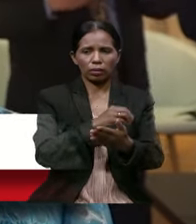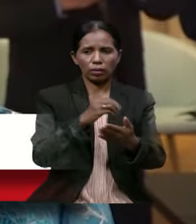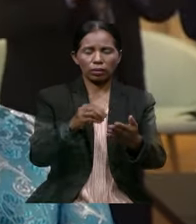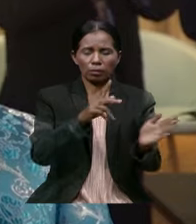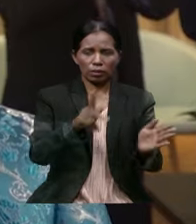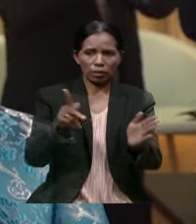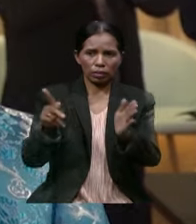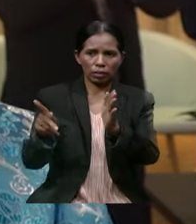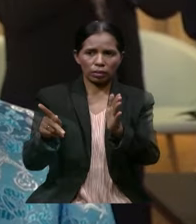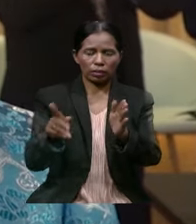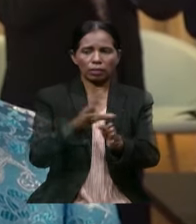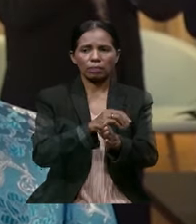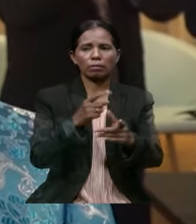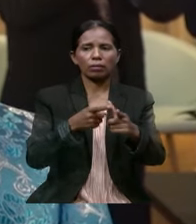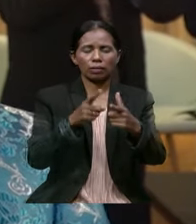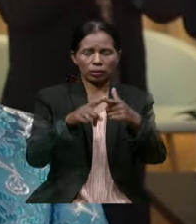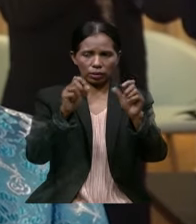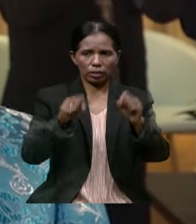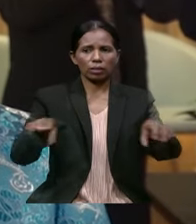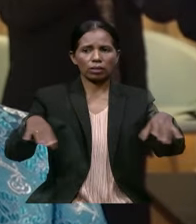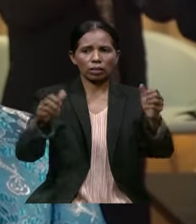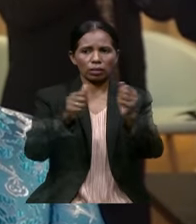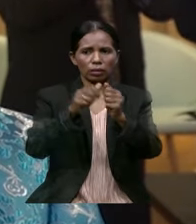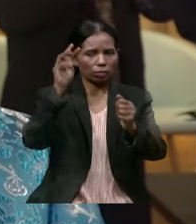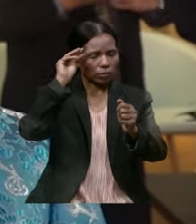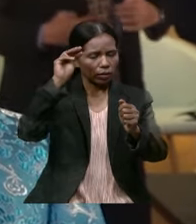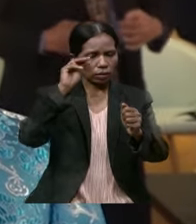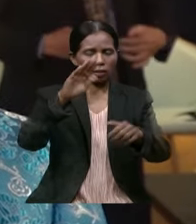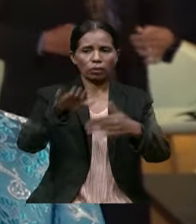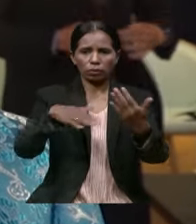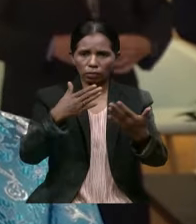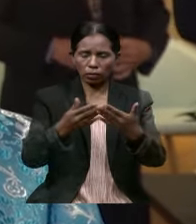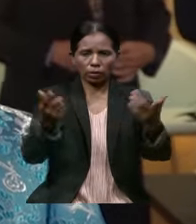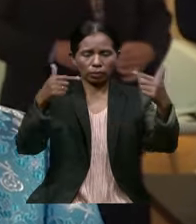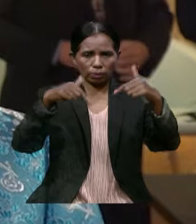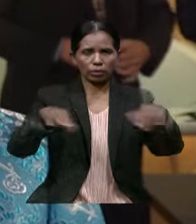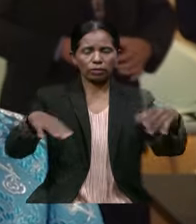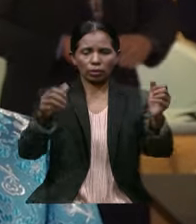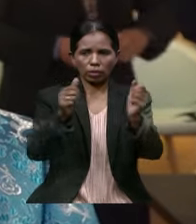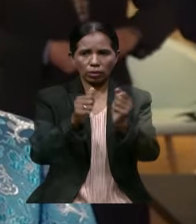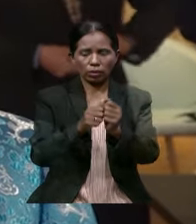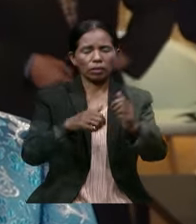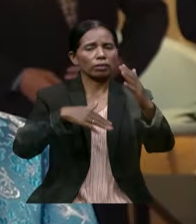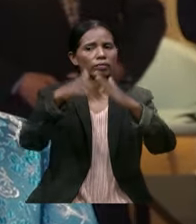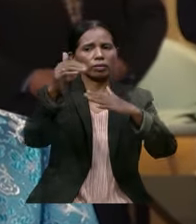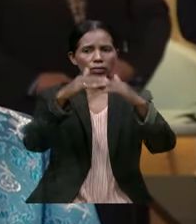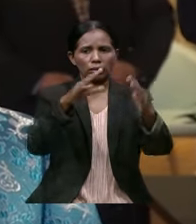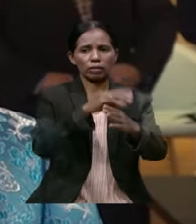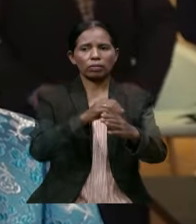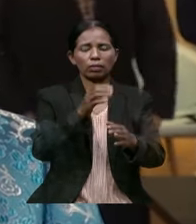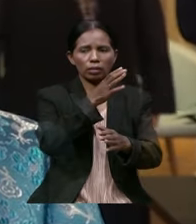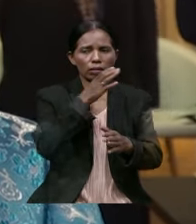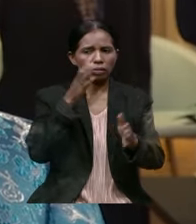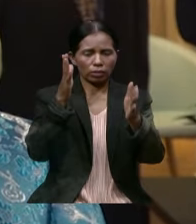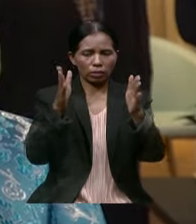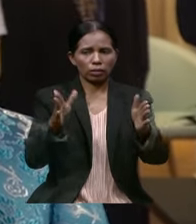Planeamento e Investimento Estratégico. Tem que coordenar Ministério de Recursos Naturais, Ministério de Negócios Estrangeiros, Ministério de Infraestrutura, Ministério da Agricultura